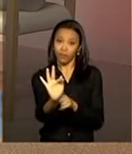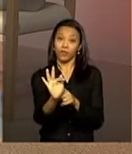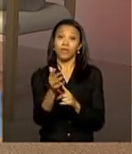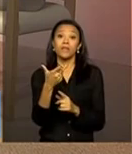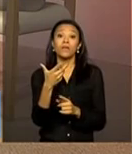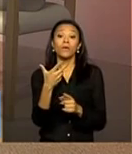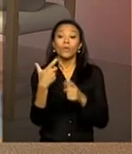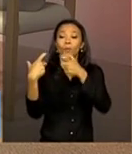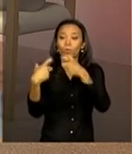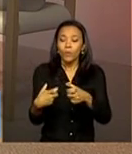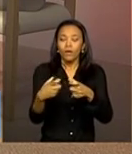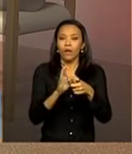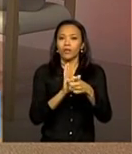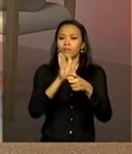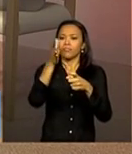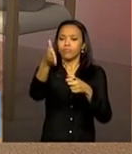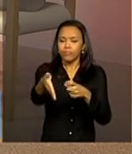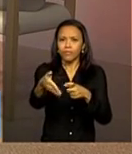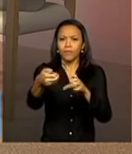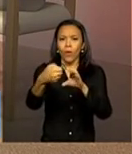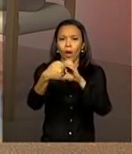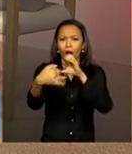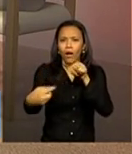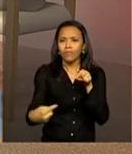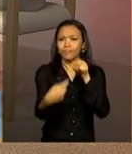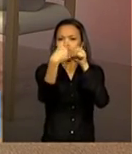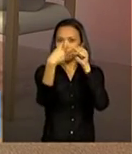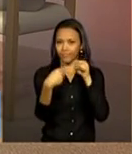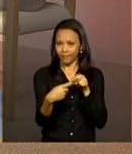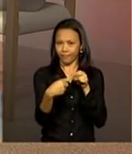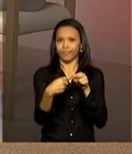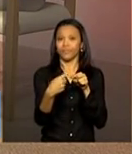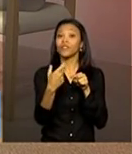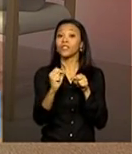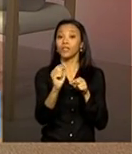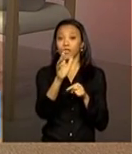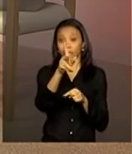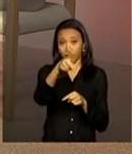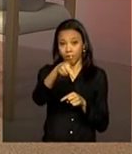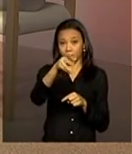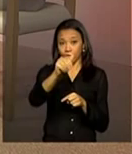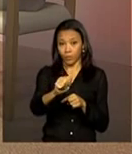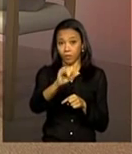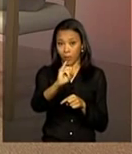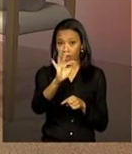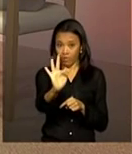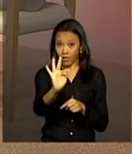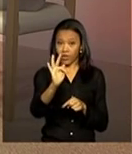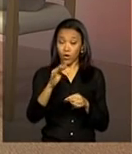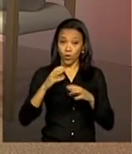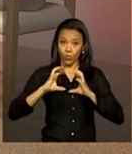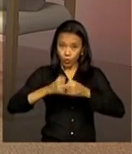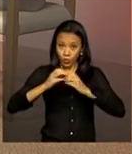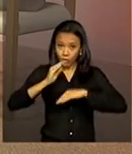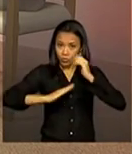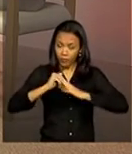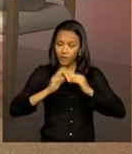essa característica os A Equipe técnica tem que conhecer esse território